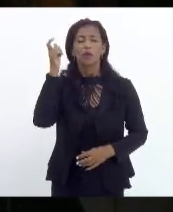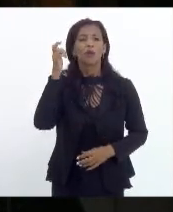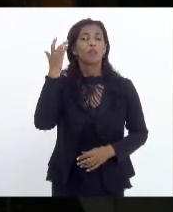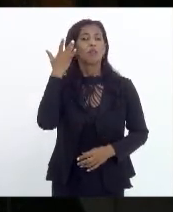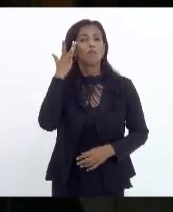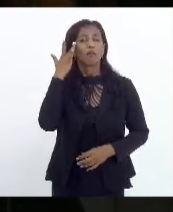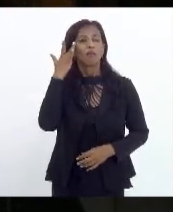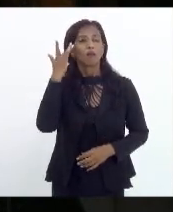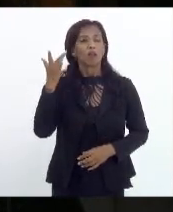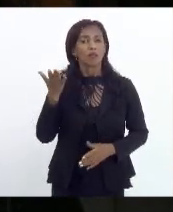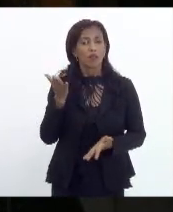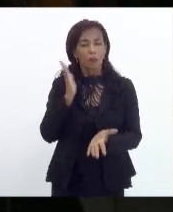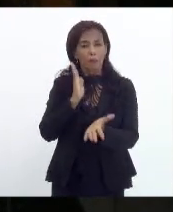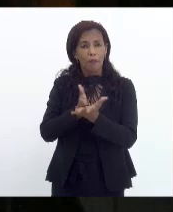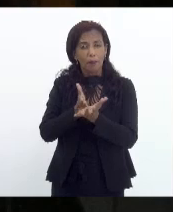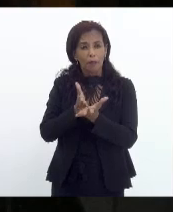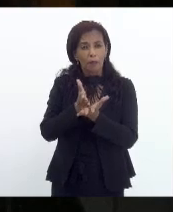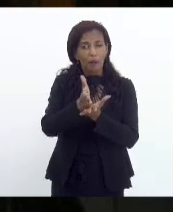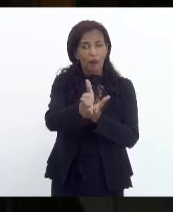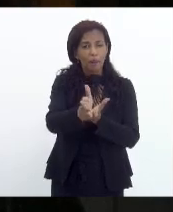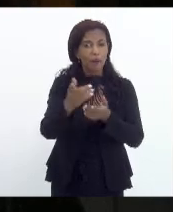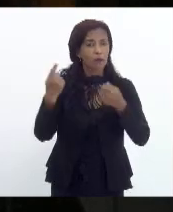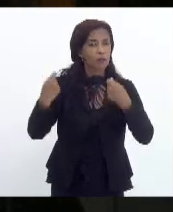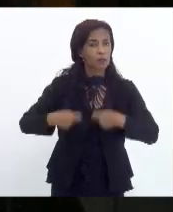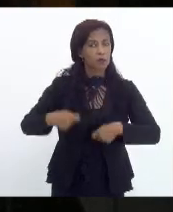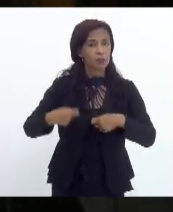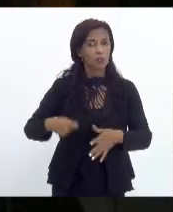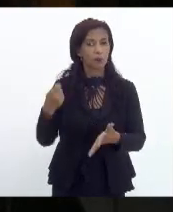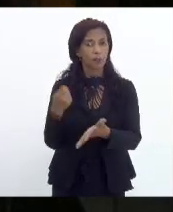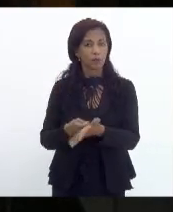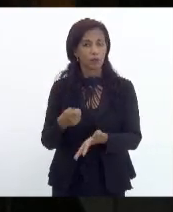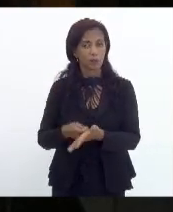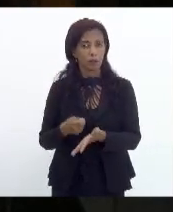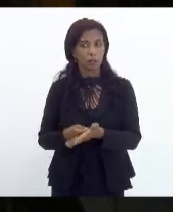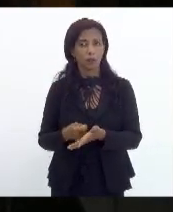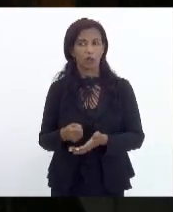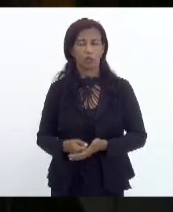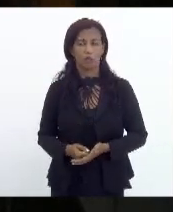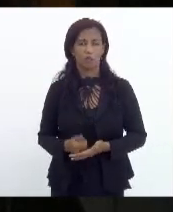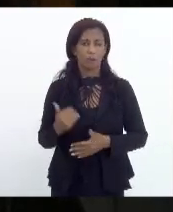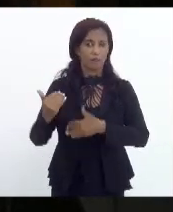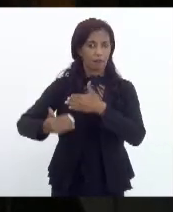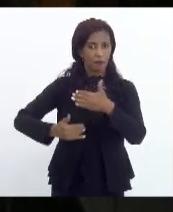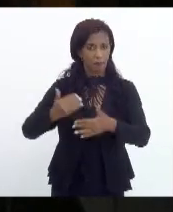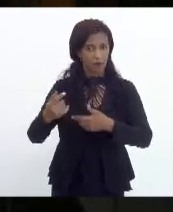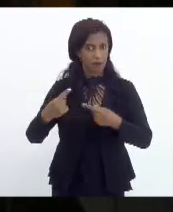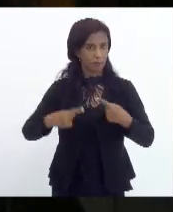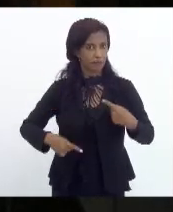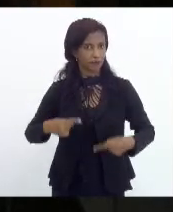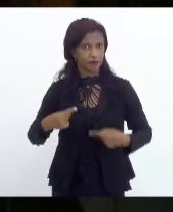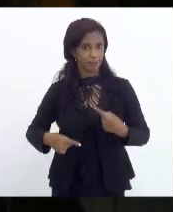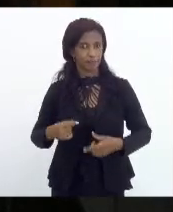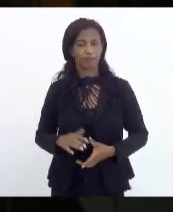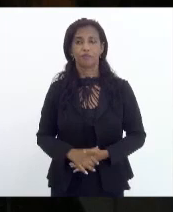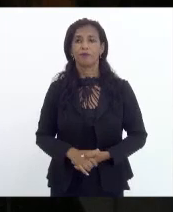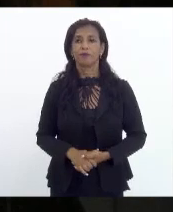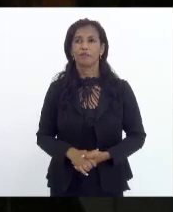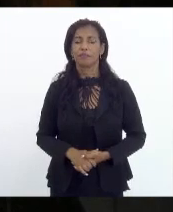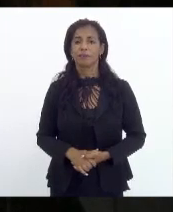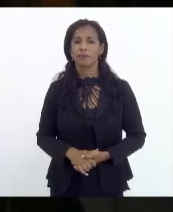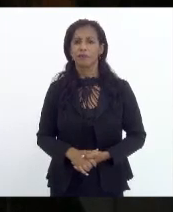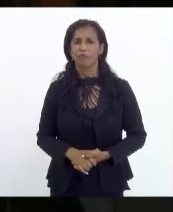acham que a saída necessário Obrigatoriamente passa pela política Oi